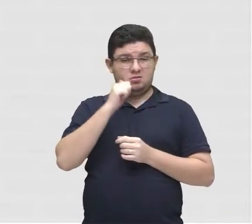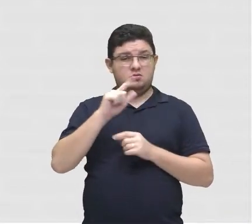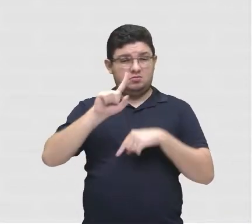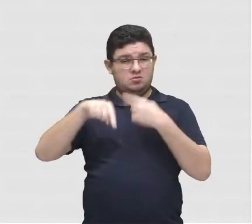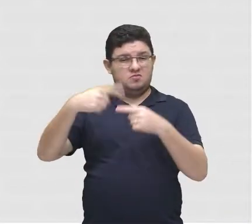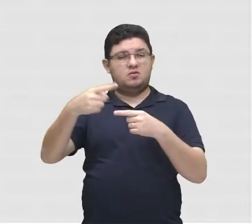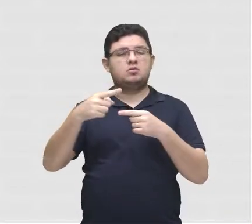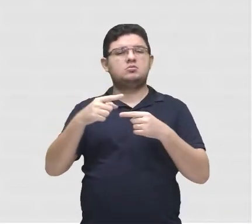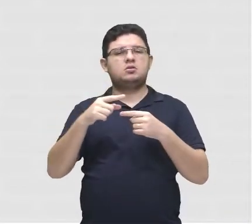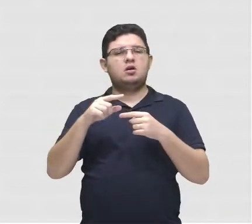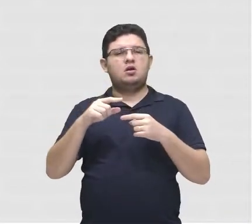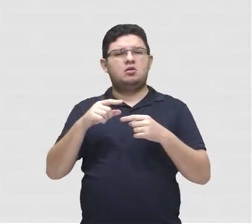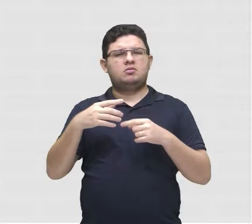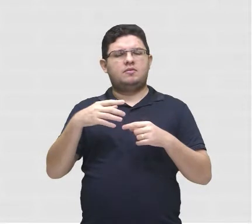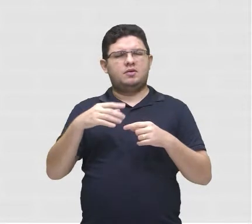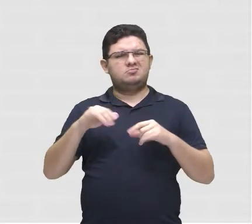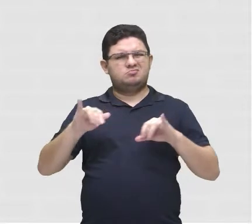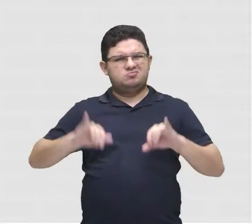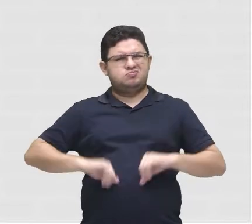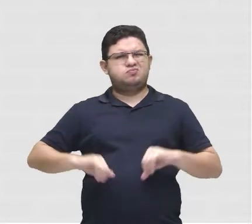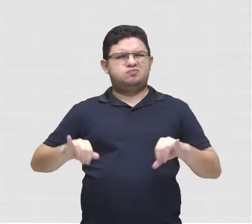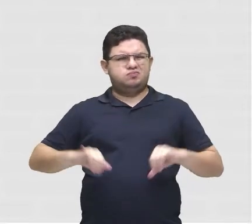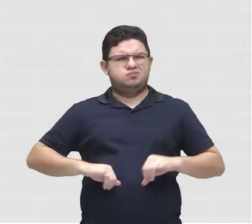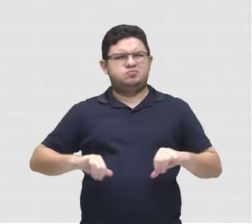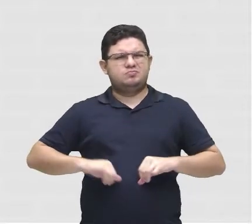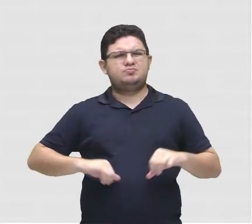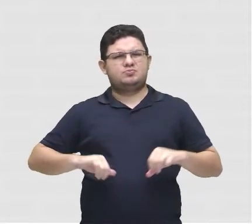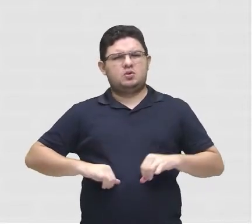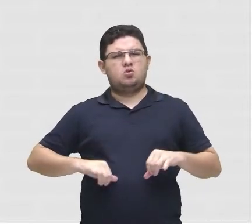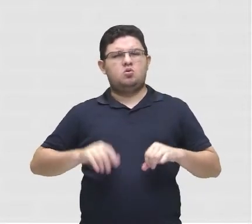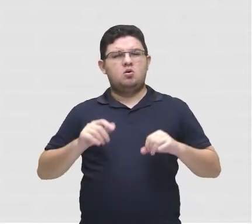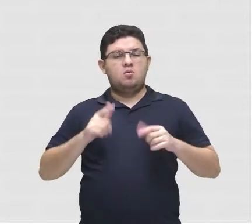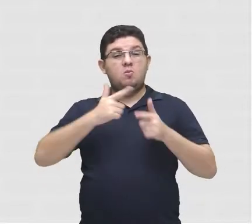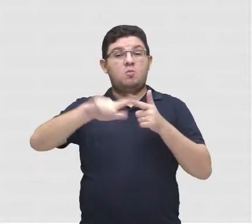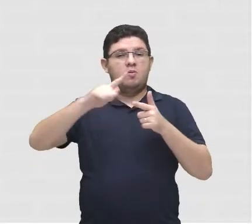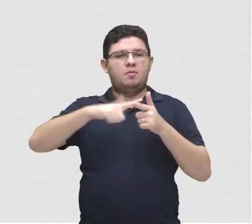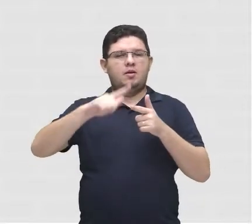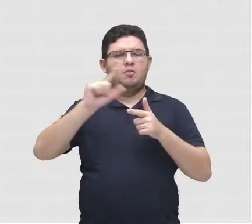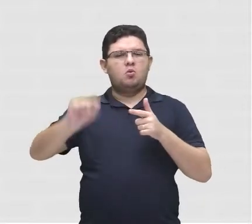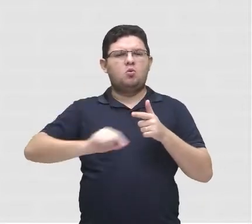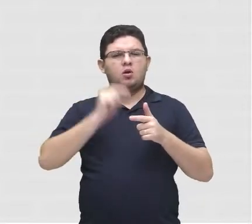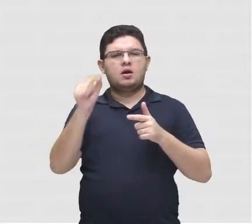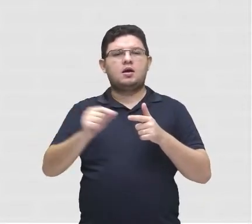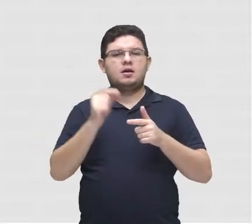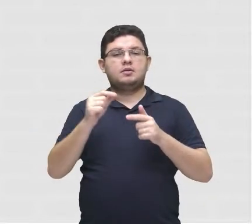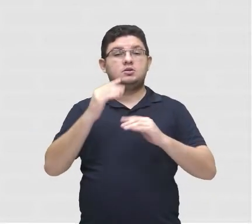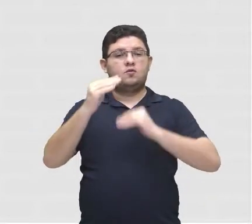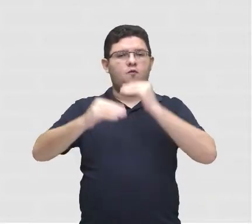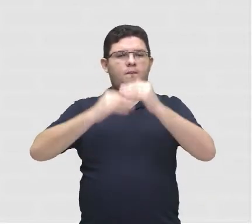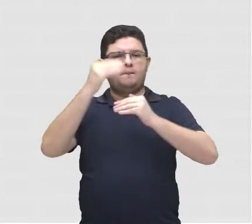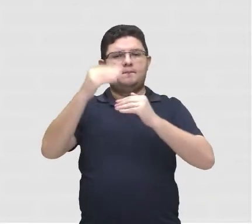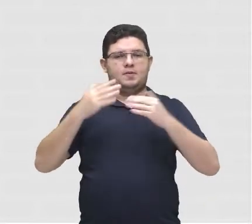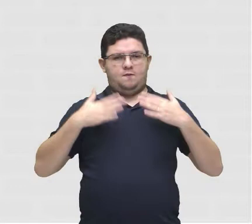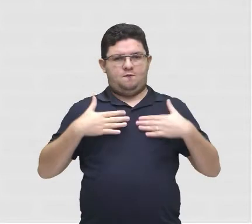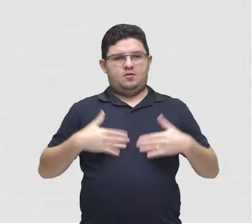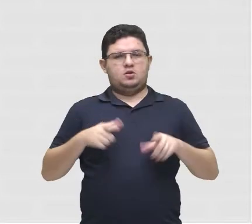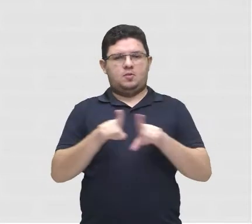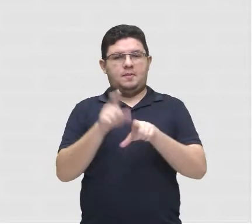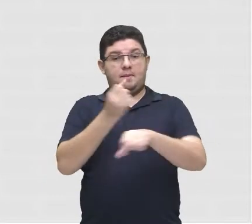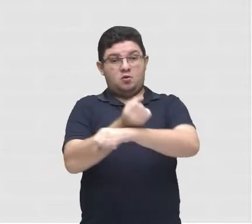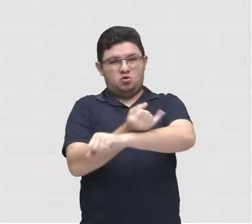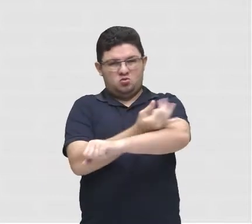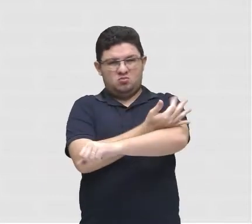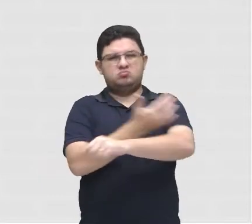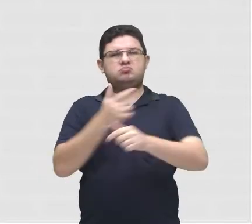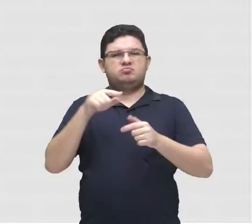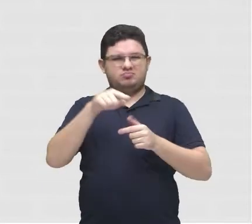problema gravíssimo no seu desenvolvimento físico e emocional, que é a gravidez indesejada. Como a gravidez nas adolescentes